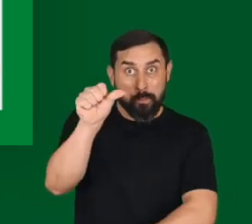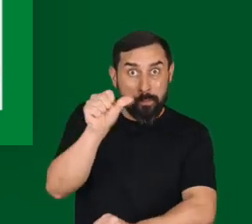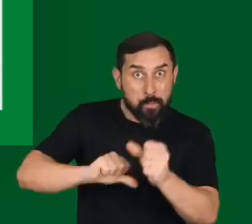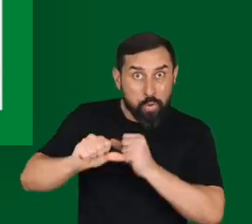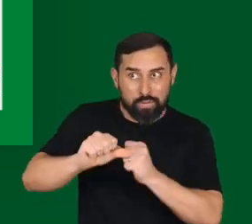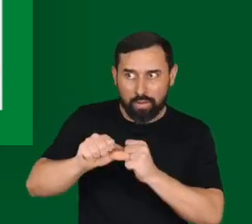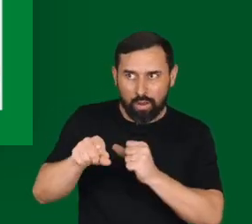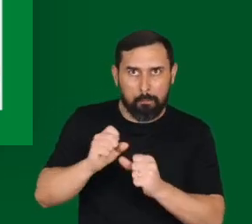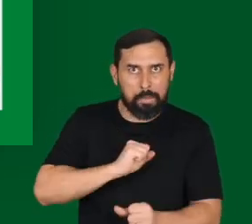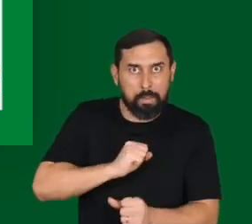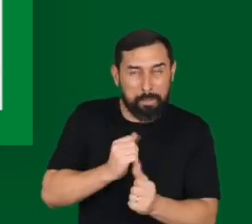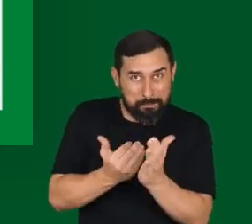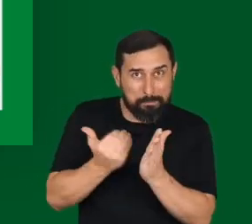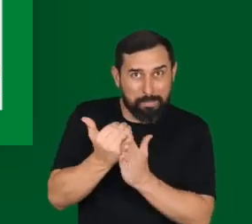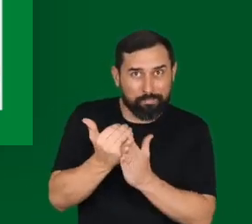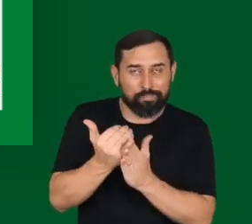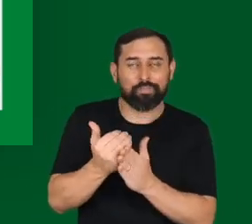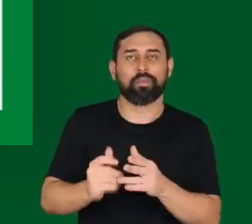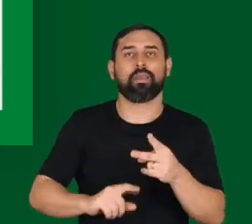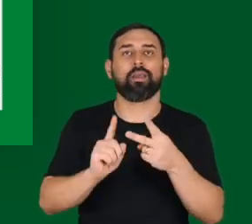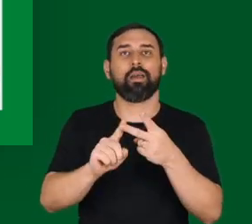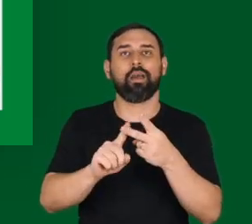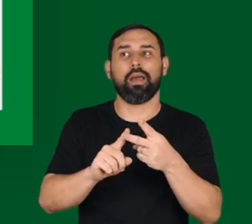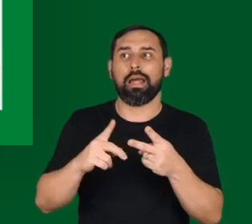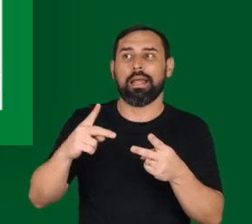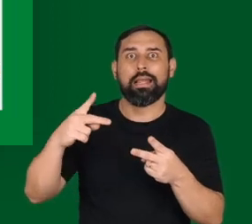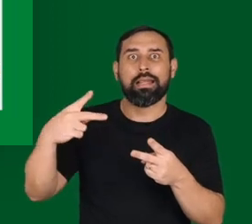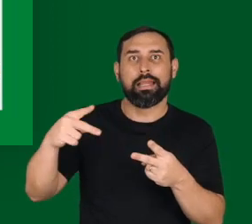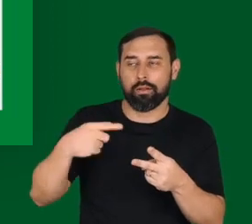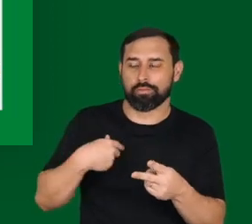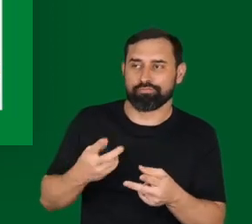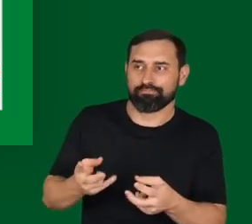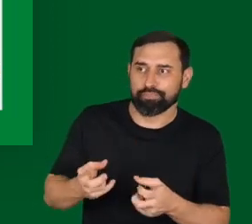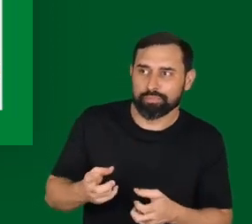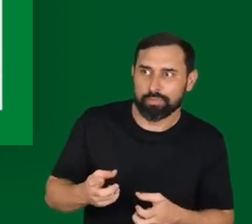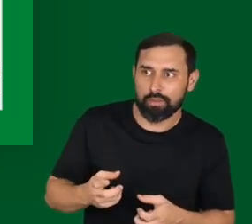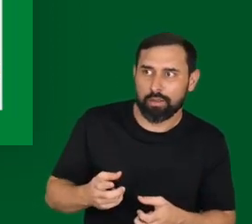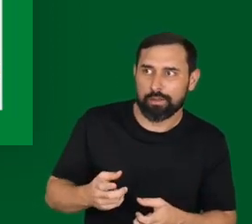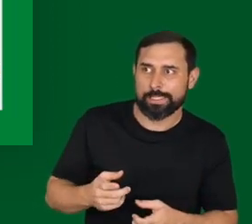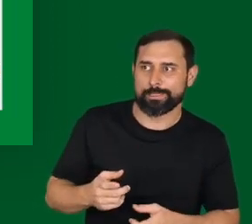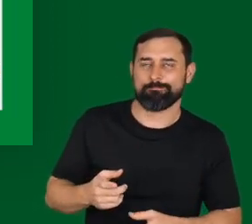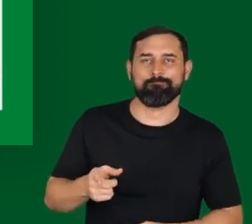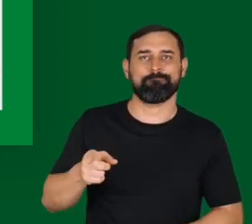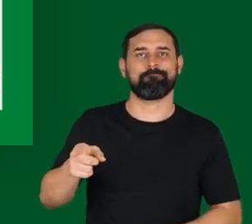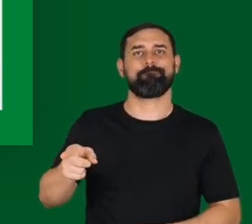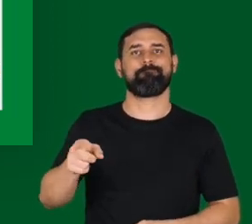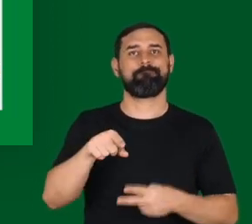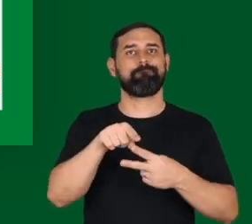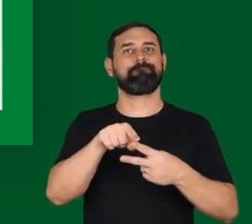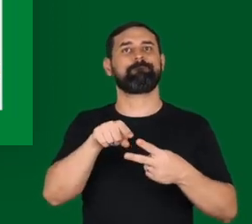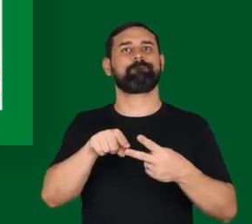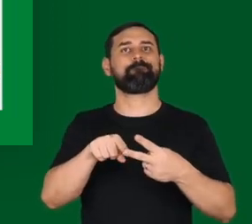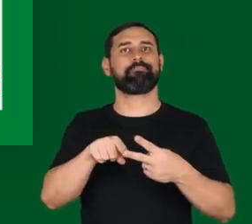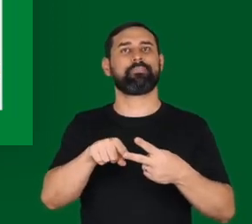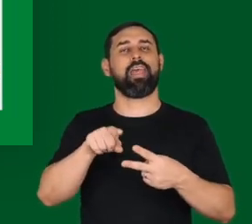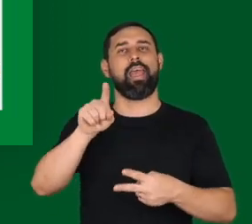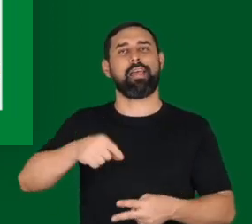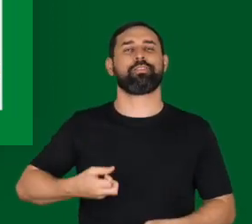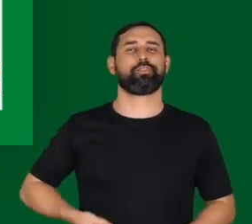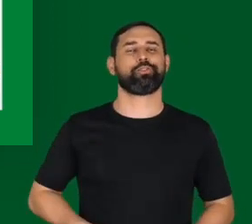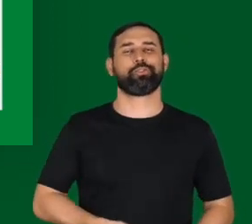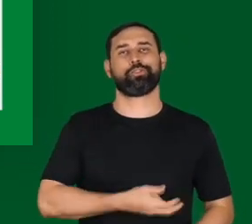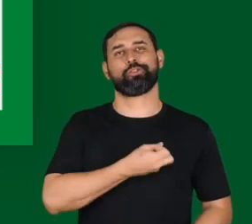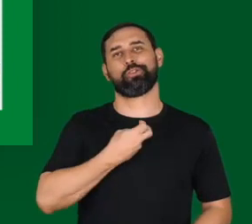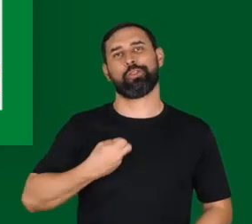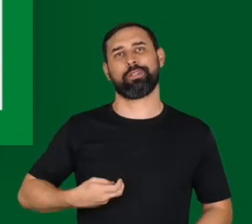da taquicardia, né, quando eu tenho um aumento dessa frequência cardíaca e quando eu tenho uma diminuição da perfusão periférica. Esses dois são os